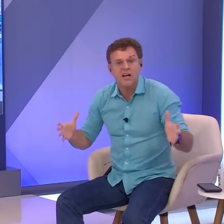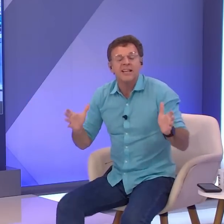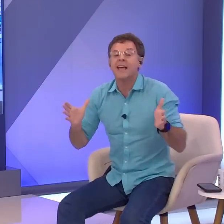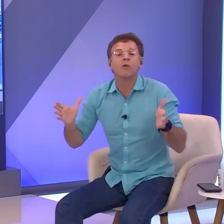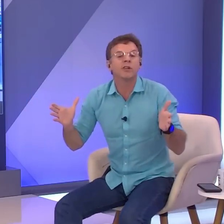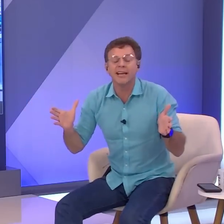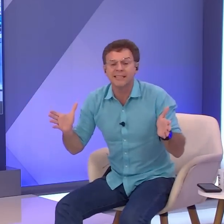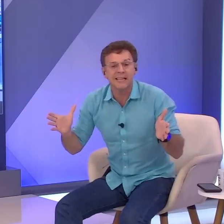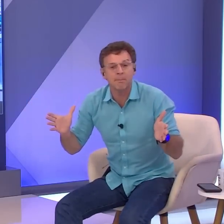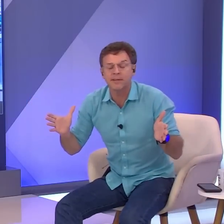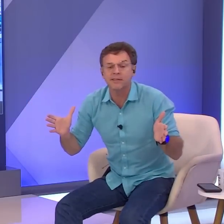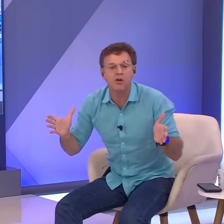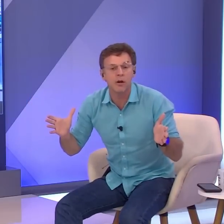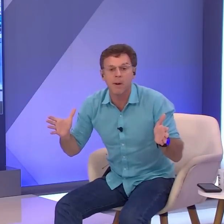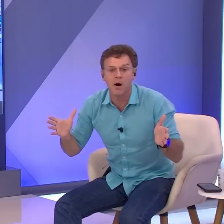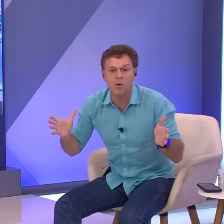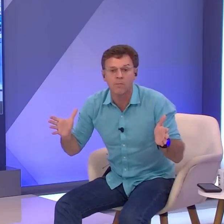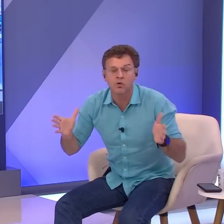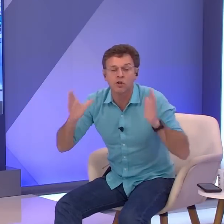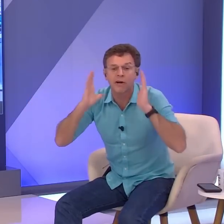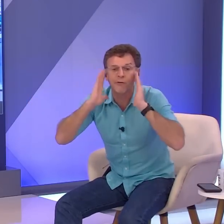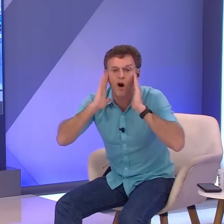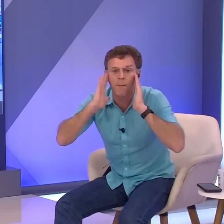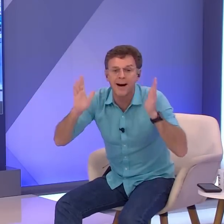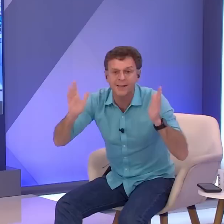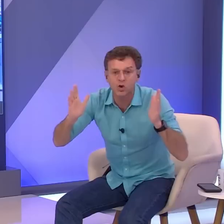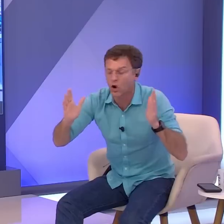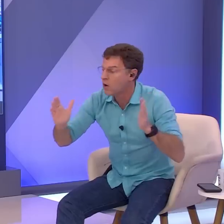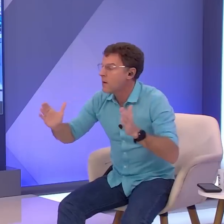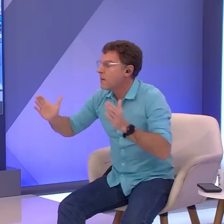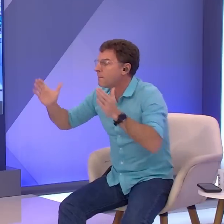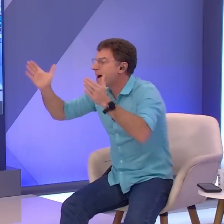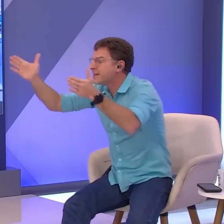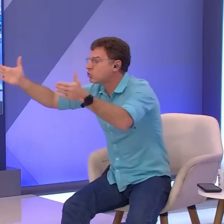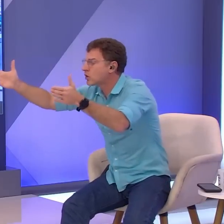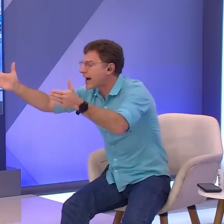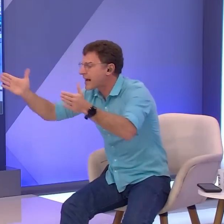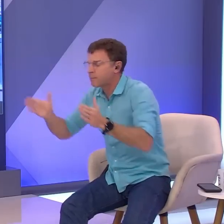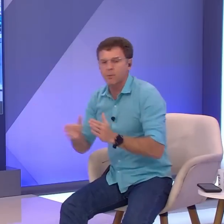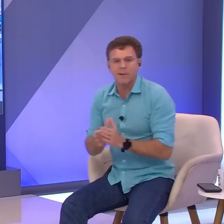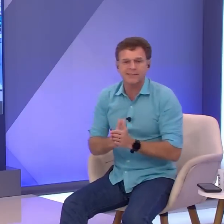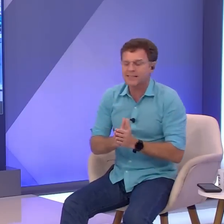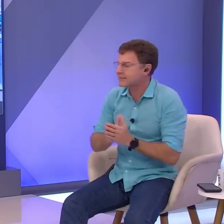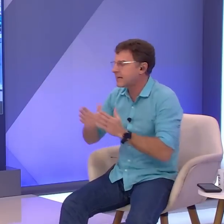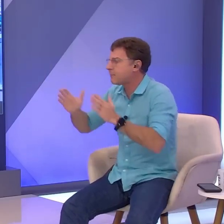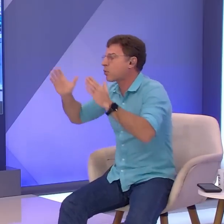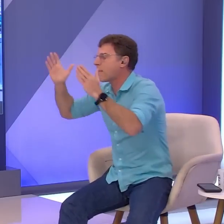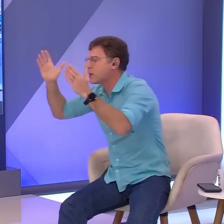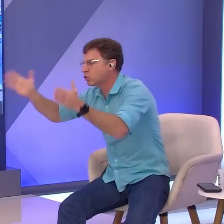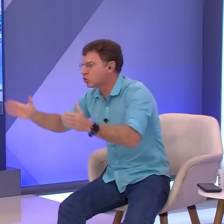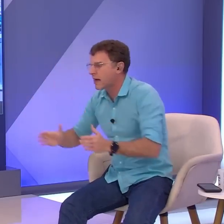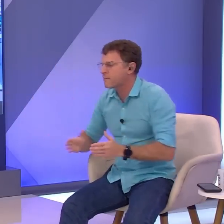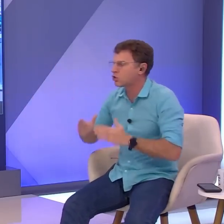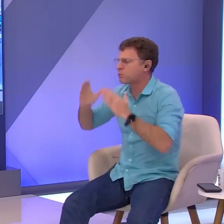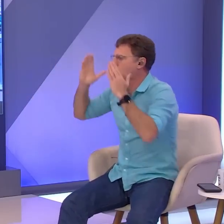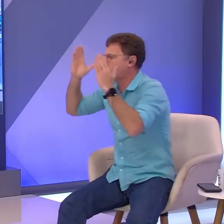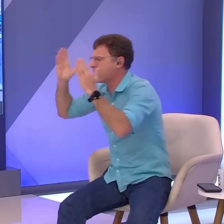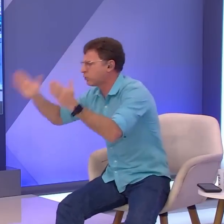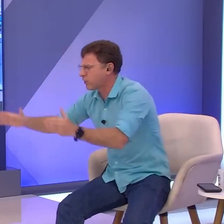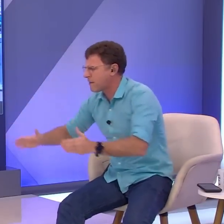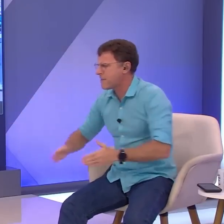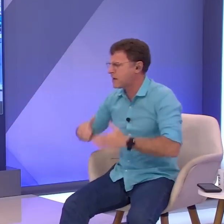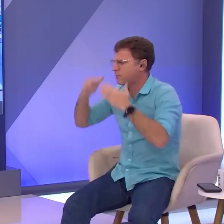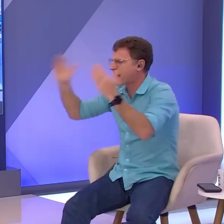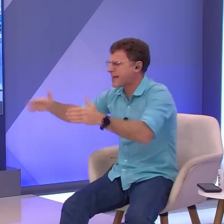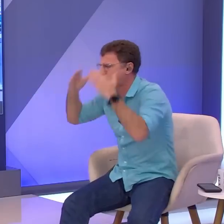pobres. E aí quando ele entra na prisão, irmão, tu tá formando mais um cara pro PCC, pro amigo dos amigos, pro